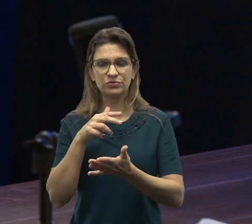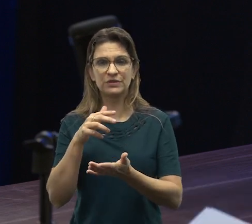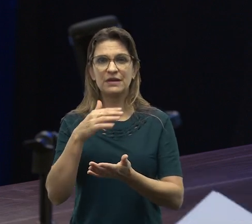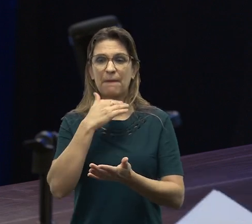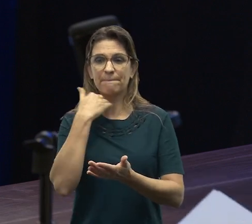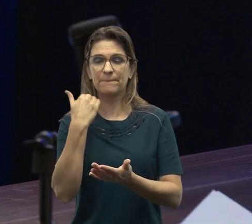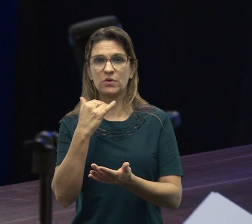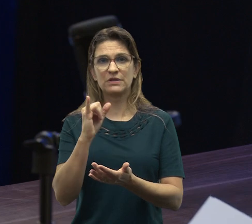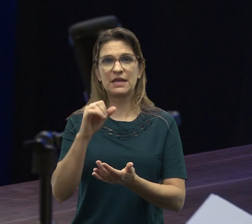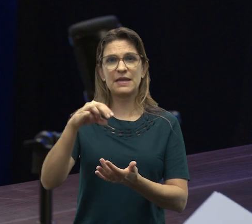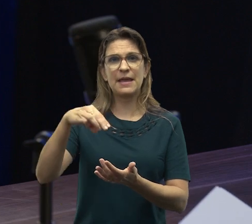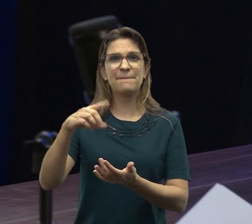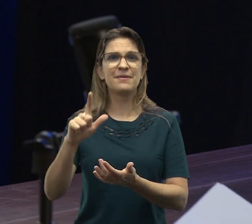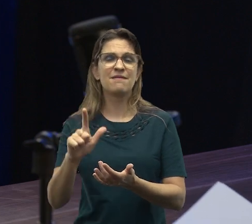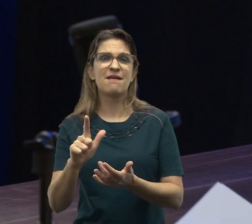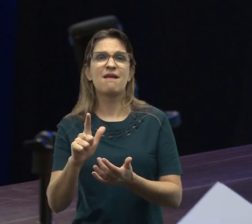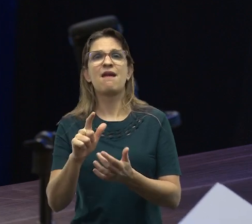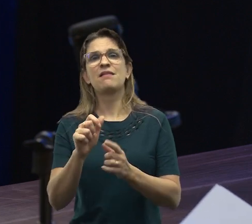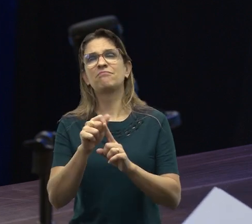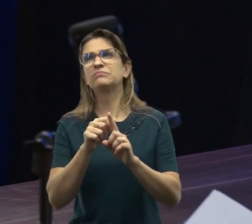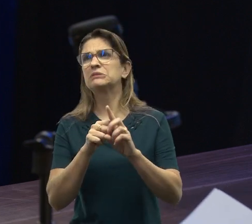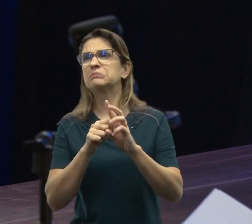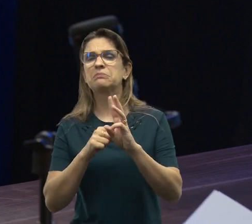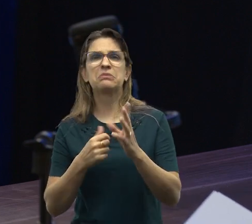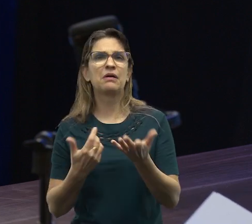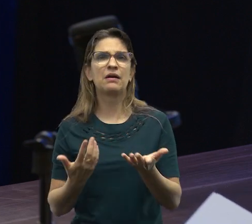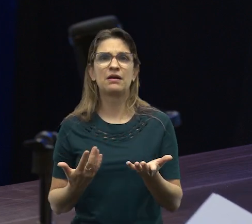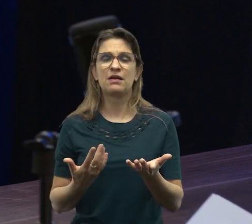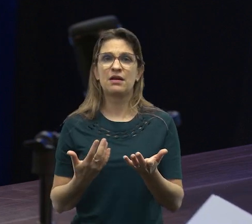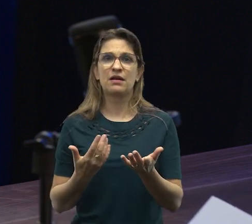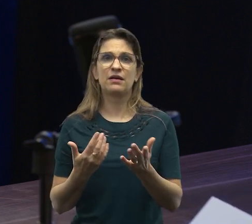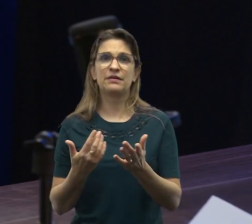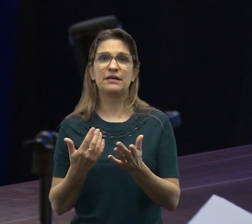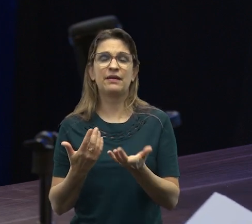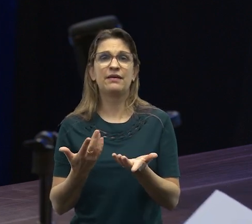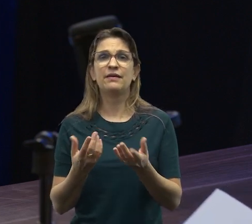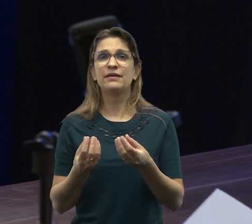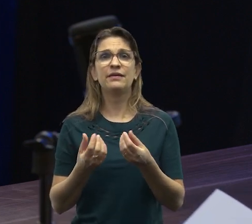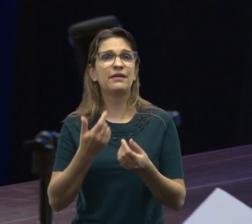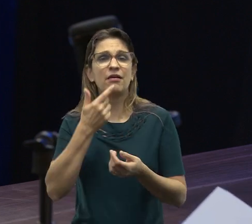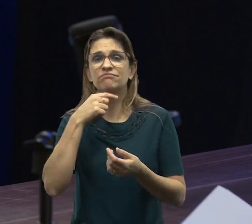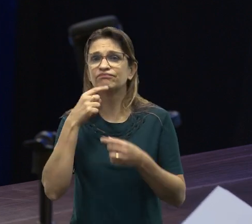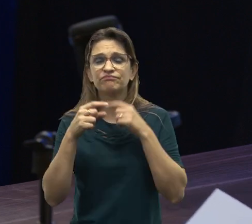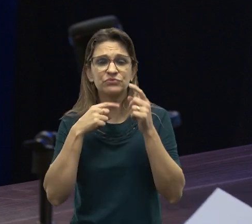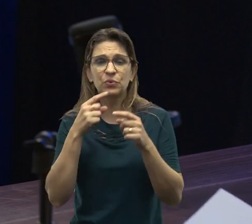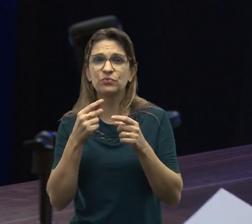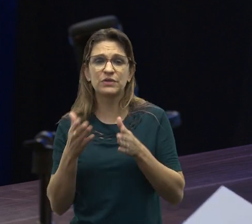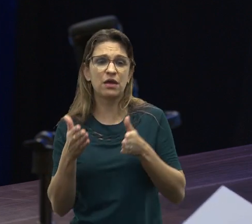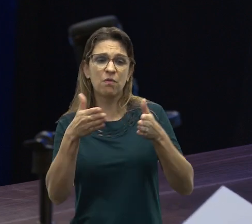essa dignidade de ser sepultado, né? Então, isso até foi fruto de